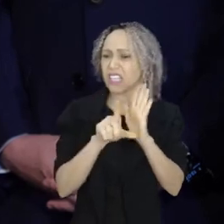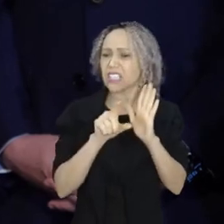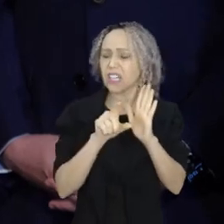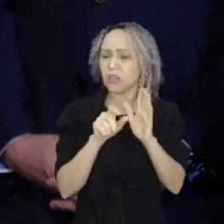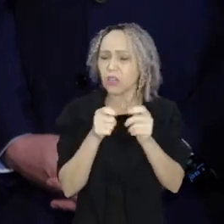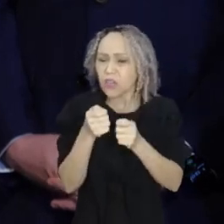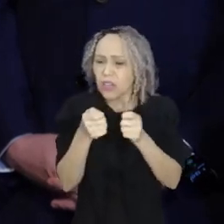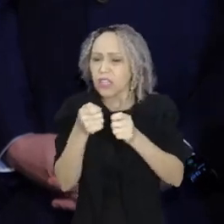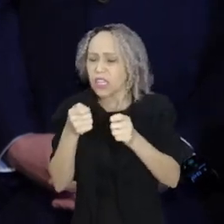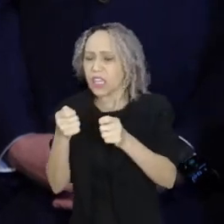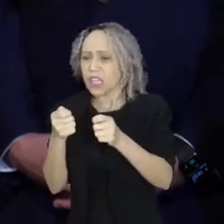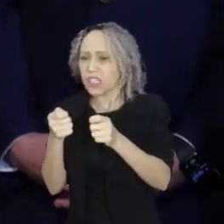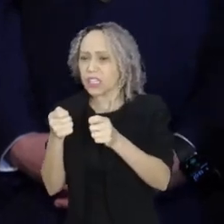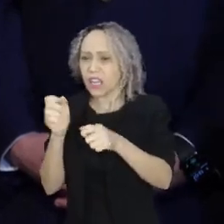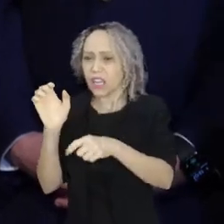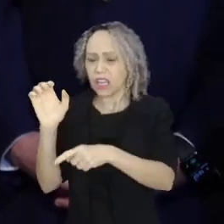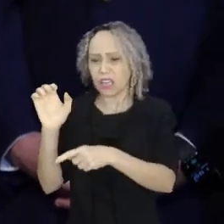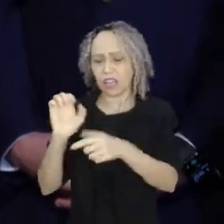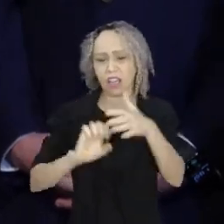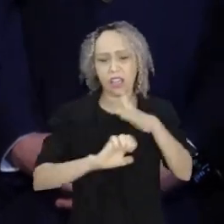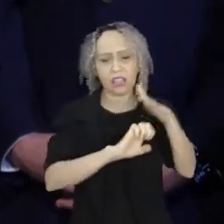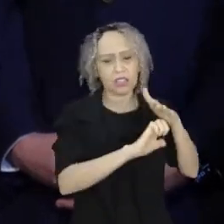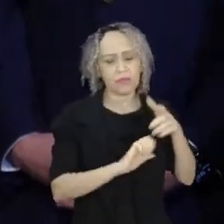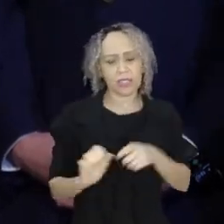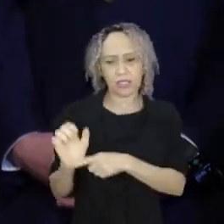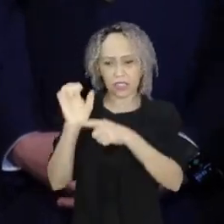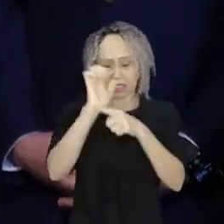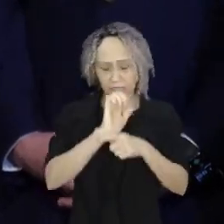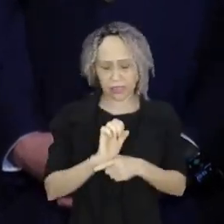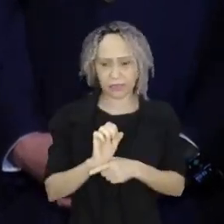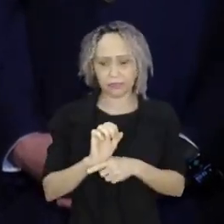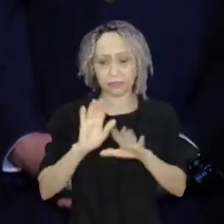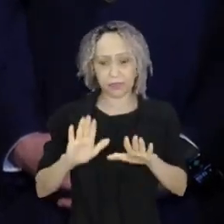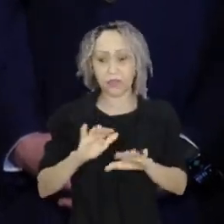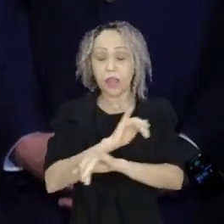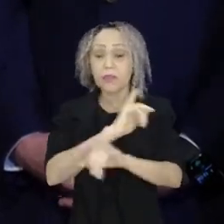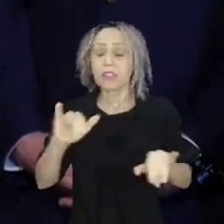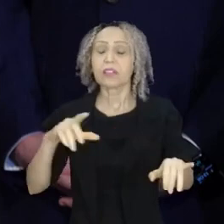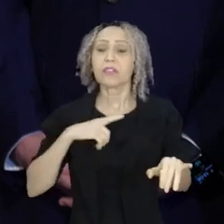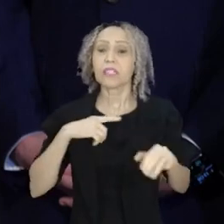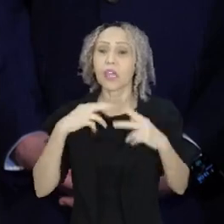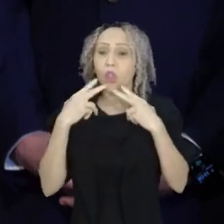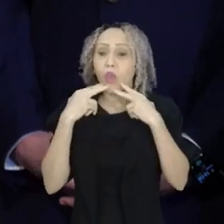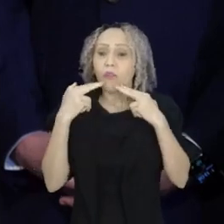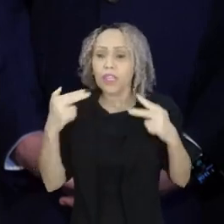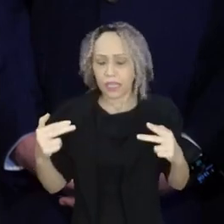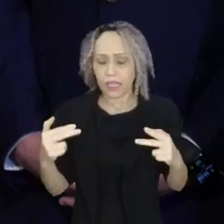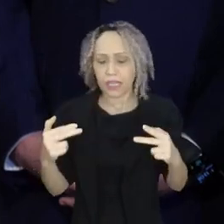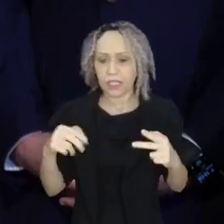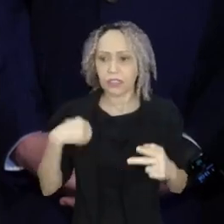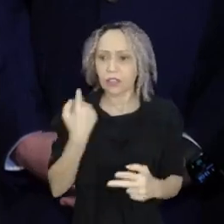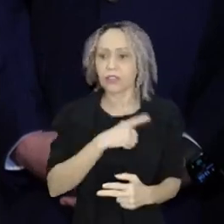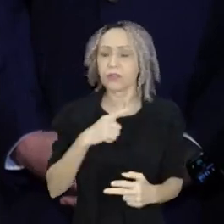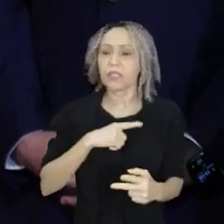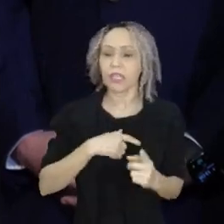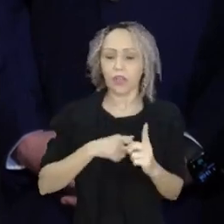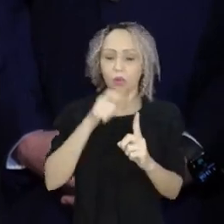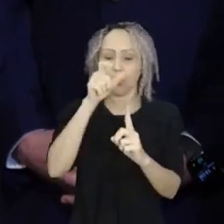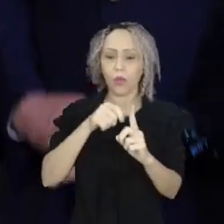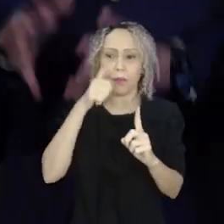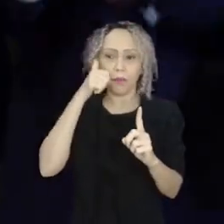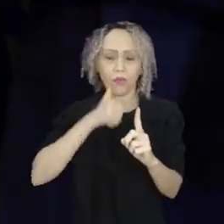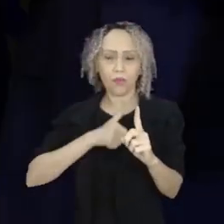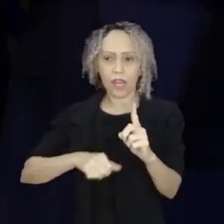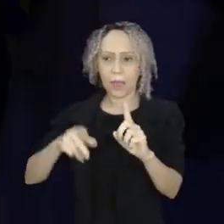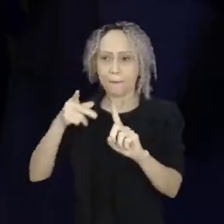então, fazer. Quero dizer para vocês que vai ter uma outra novidade. Nós vamos ter uma mulher presidenta da Caixa Econômica Federal e vamos ter